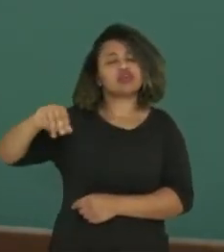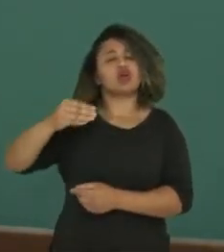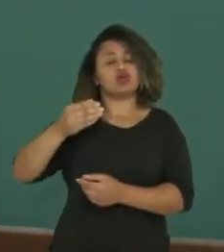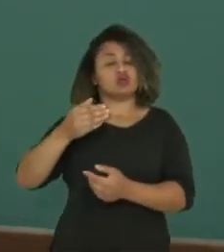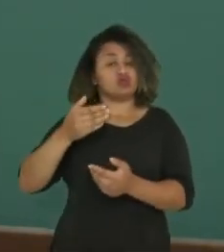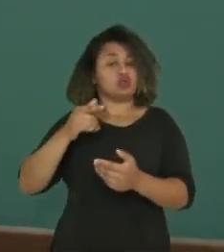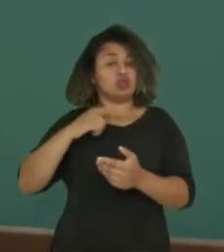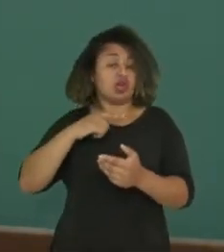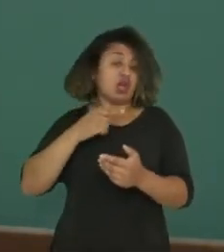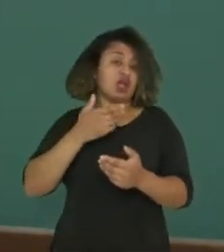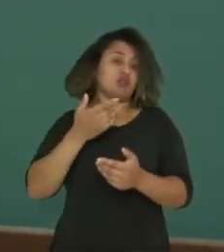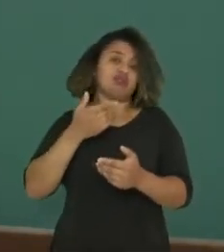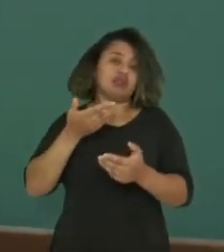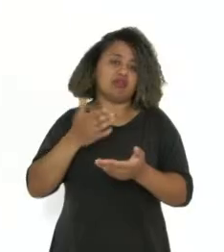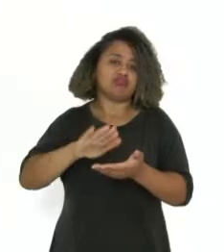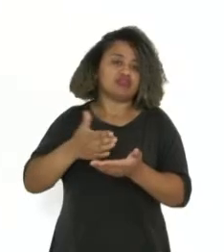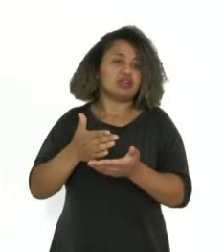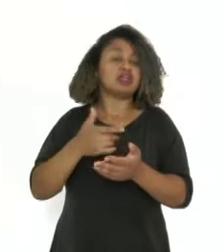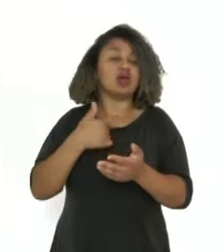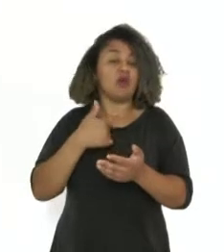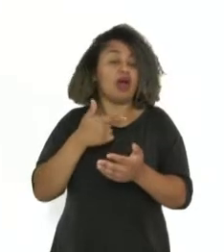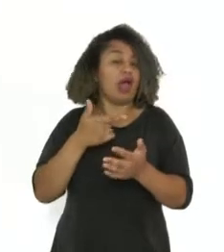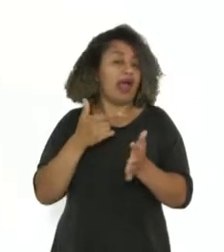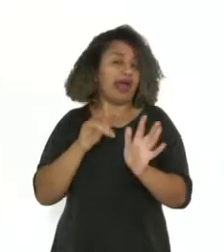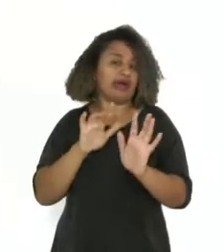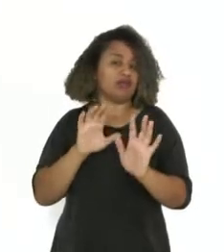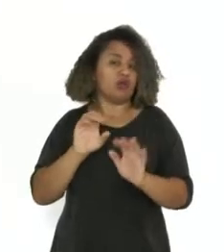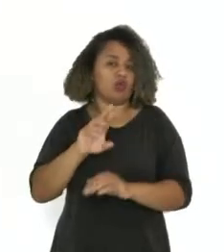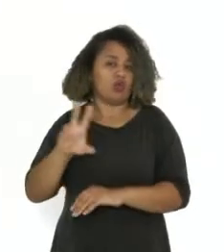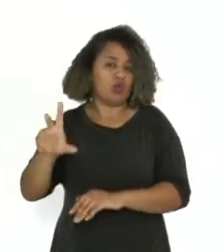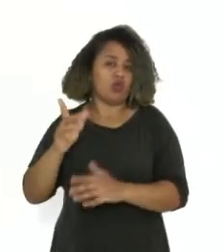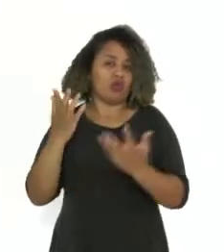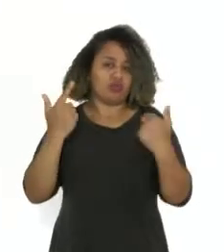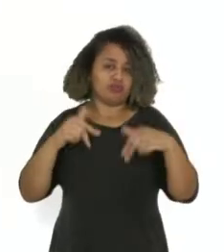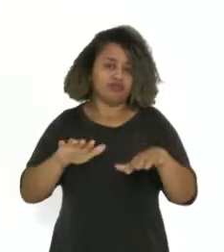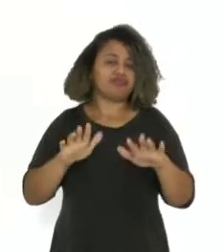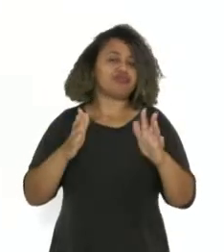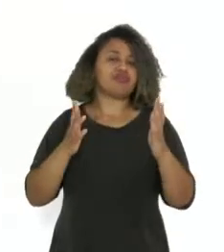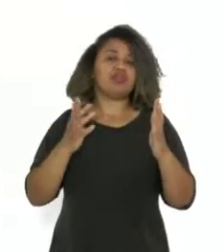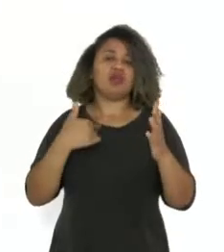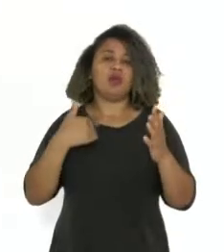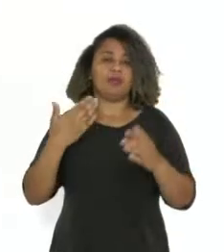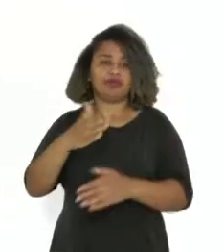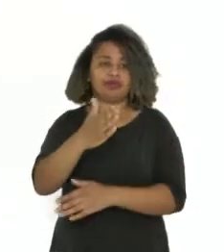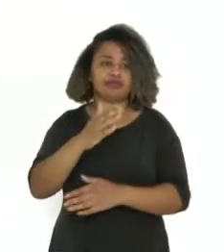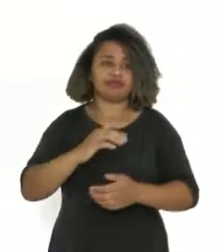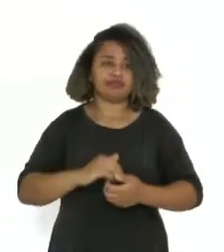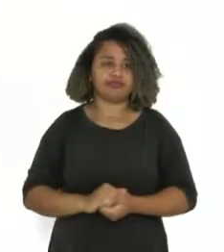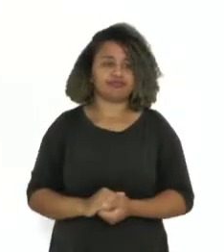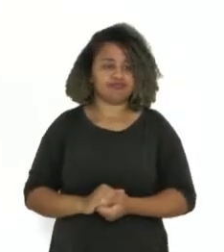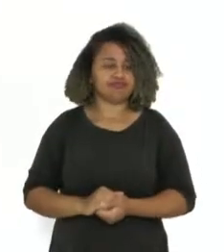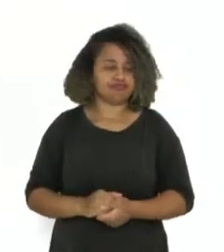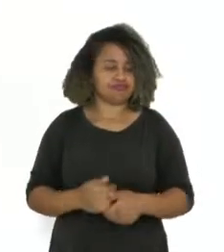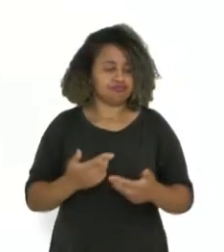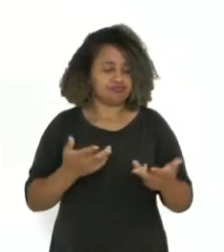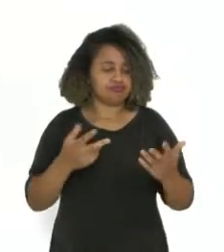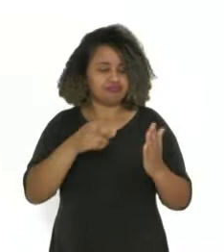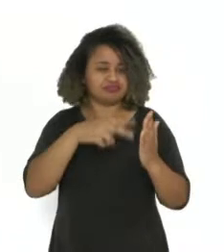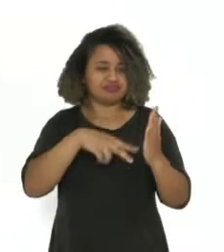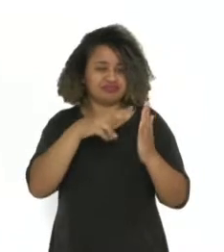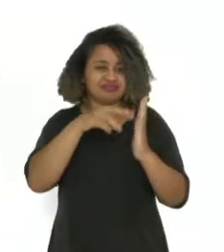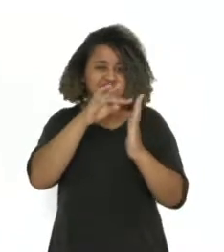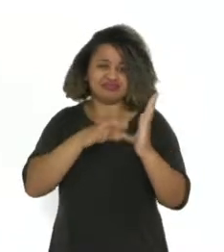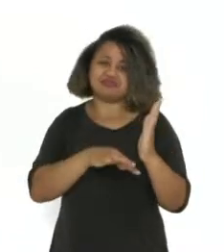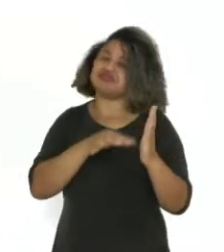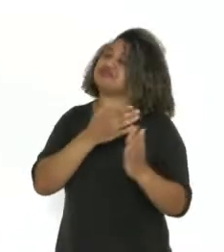cru, tá? El ceviche peruano é sinônimo de orgulho, admiração para cada